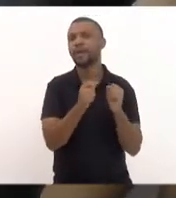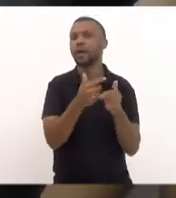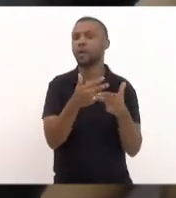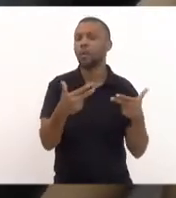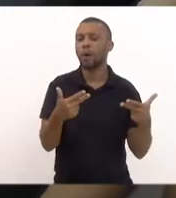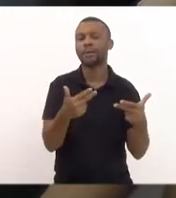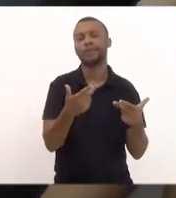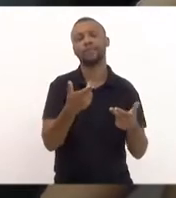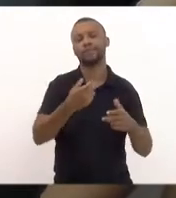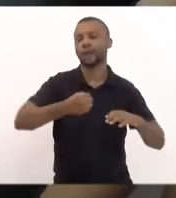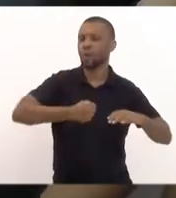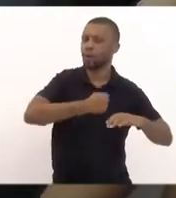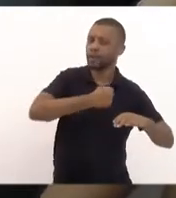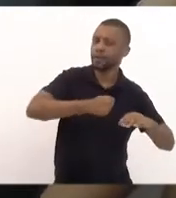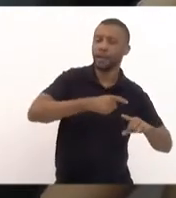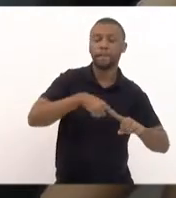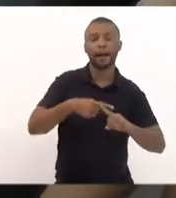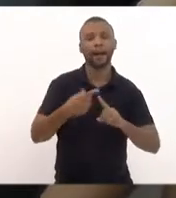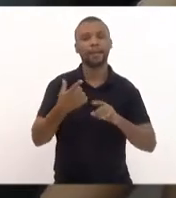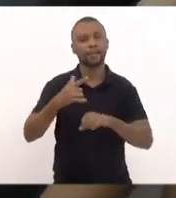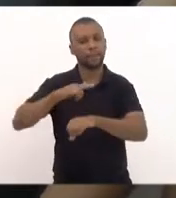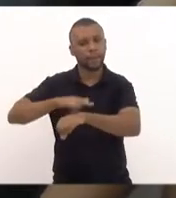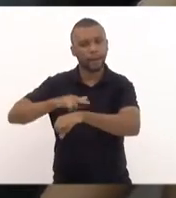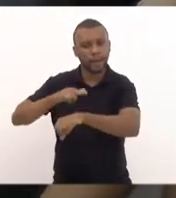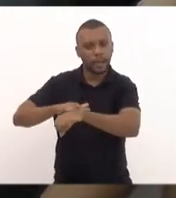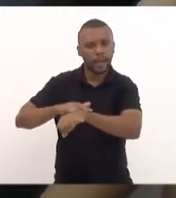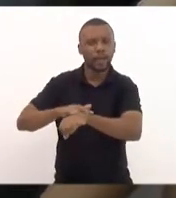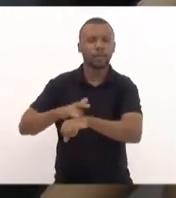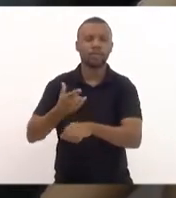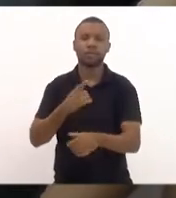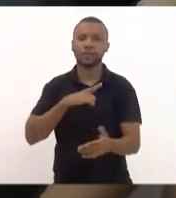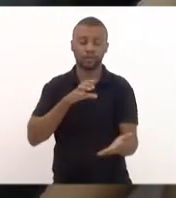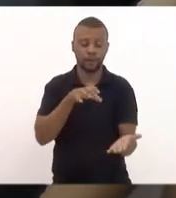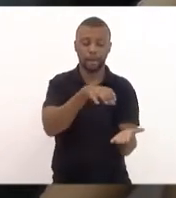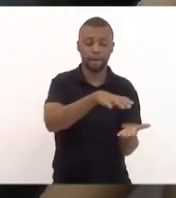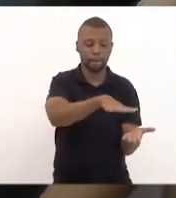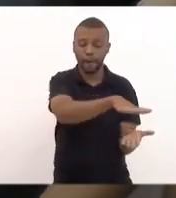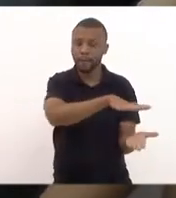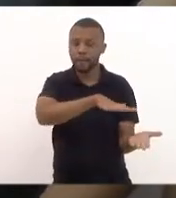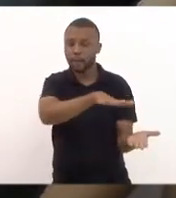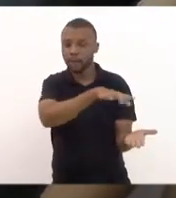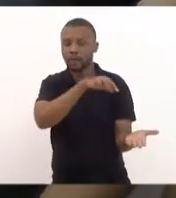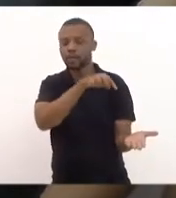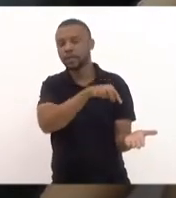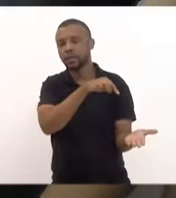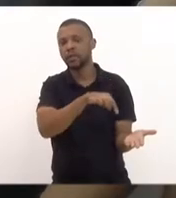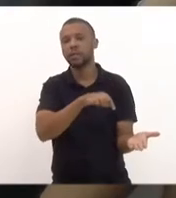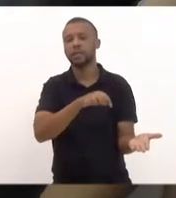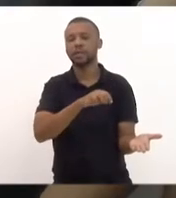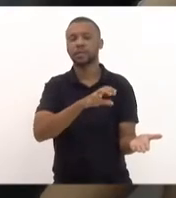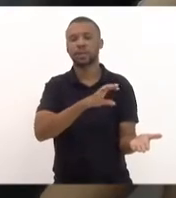de banheiro, uma planta em Caxias, tem Caxias, na cidade do deputado Rosenberg,